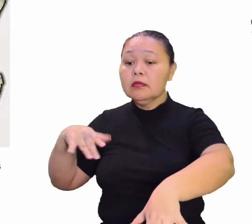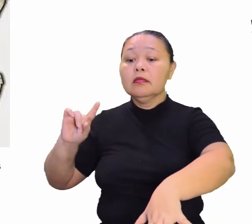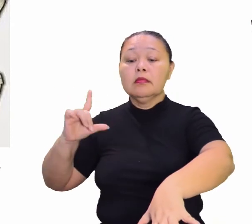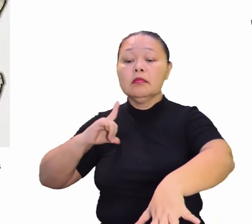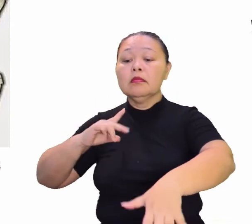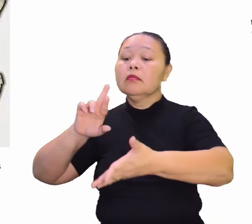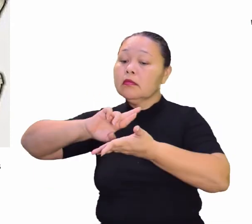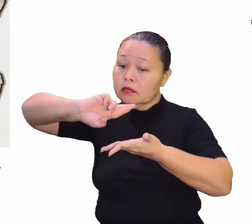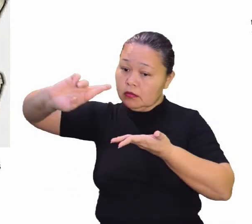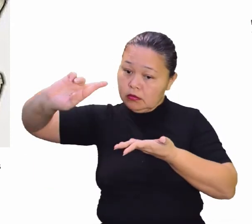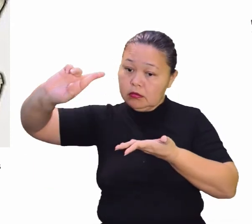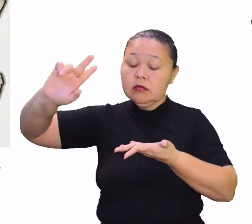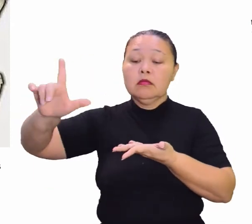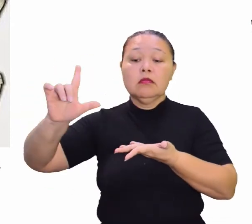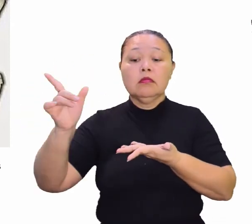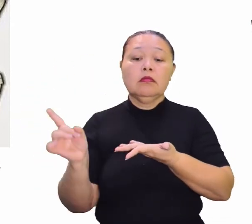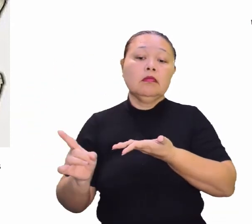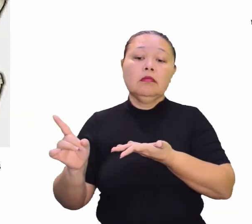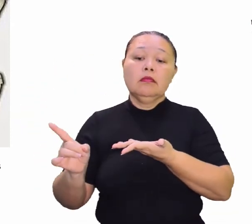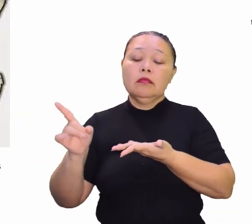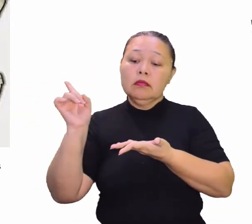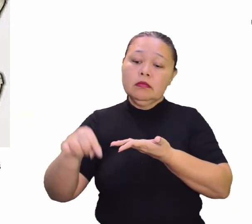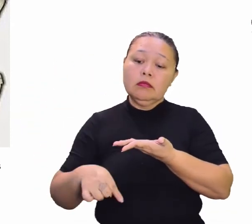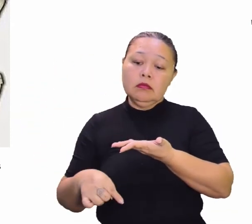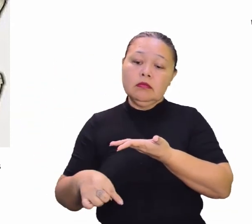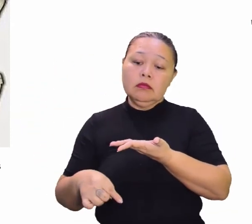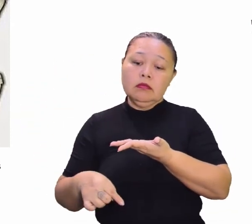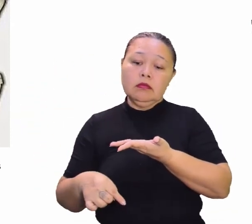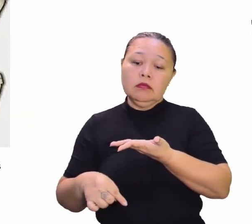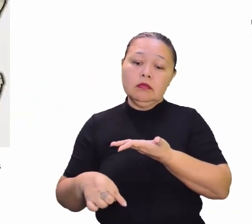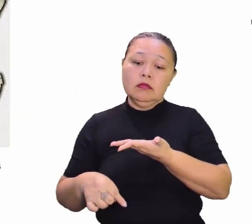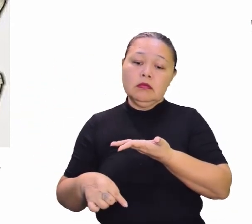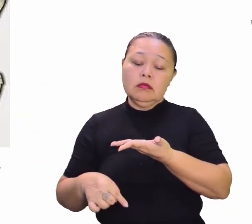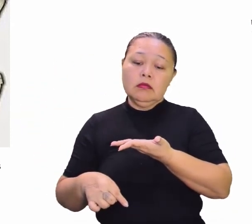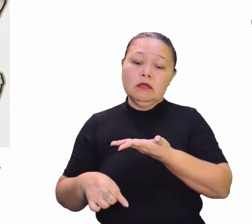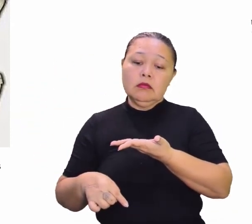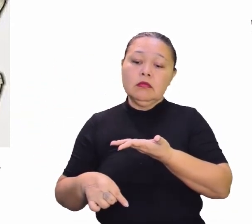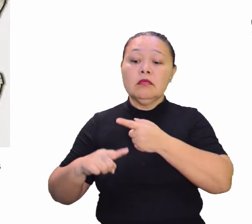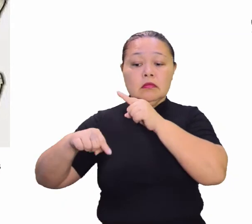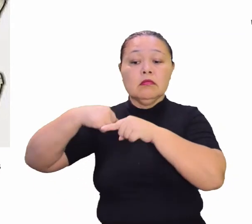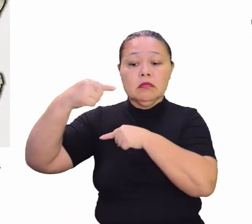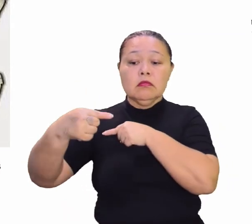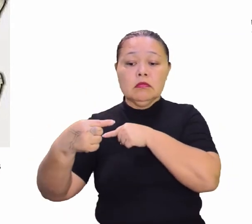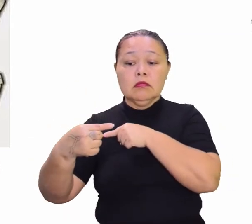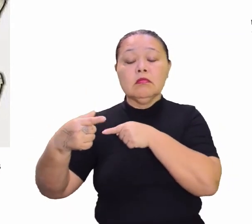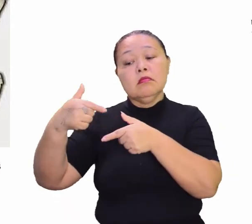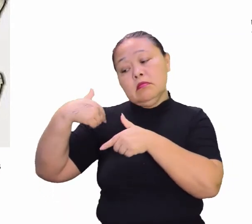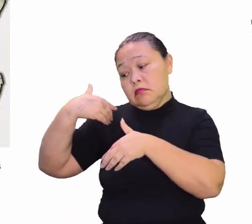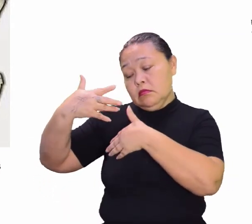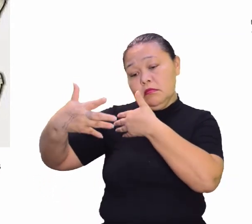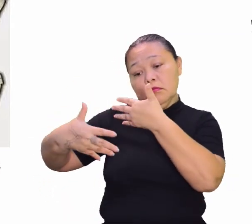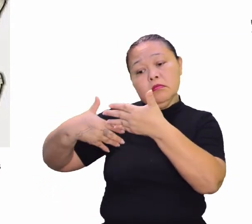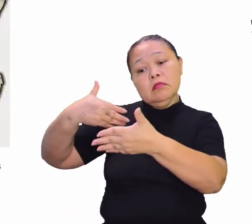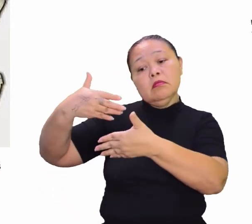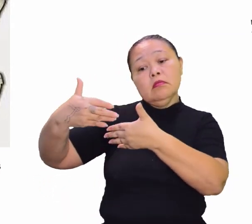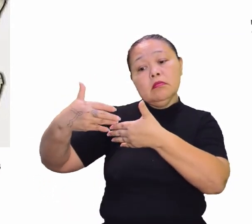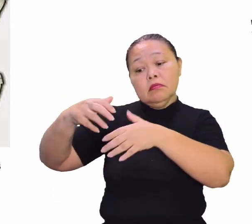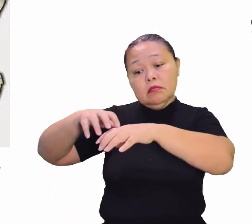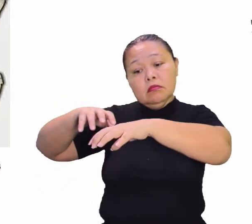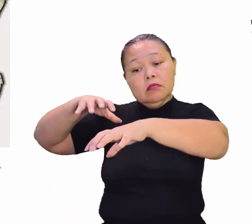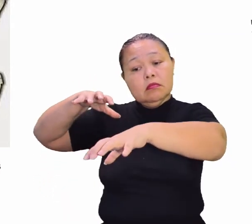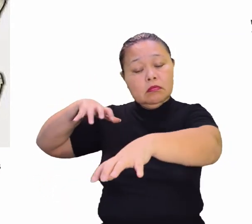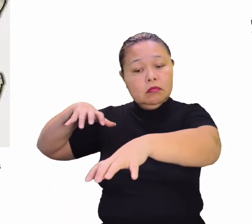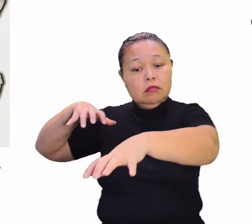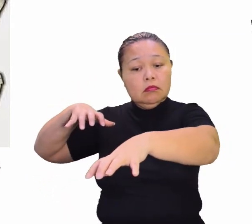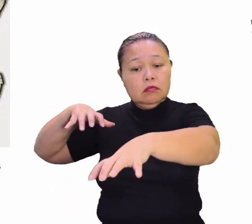Então, religiosos. Isso é reflexo desse processo aí de